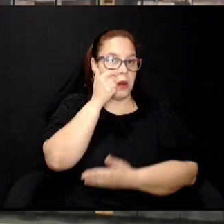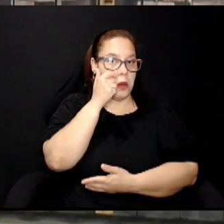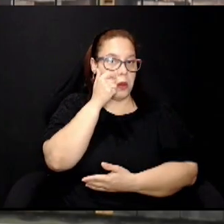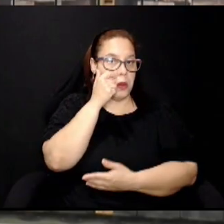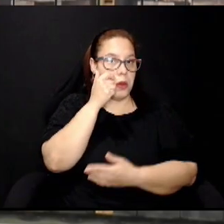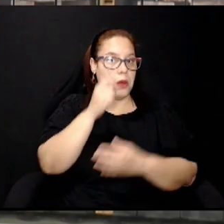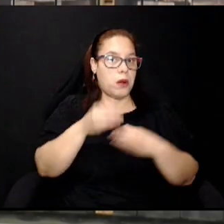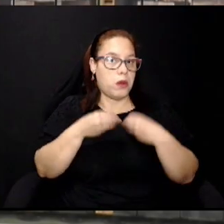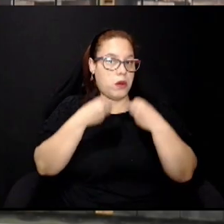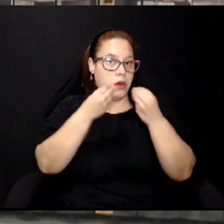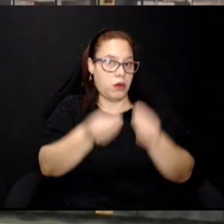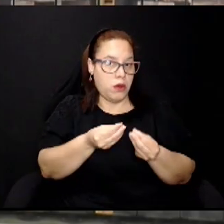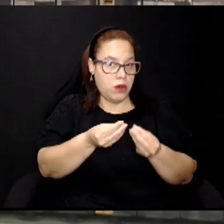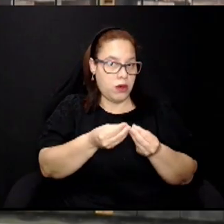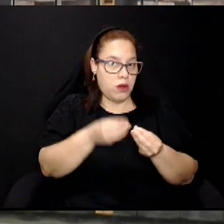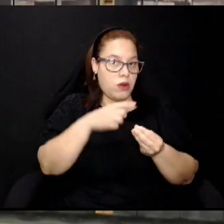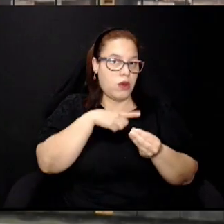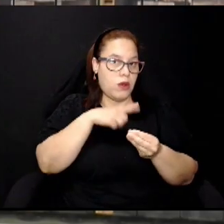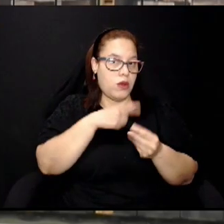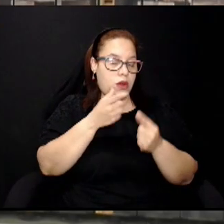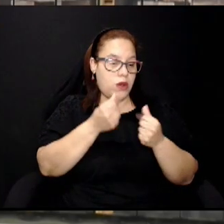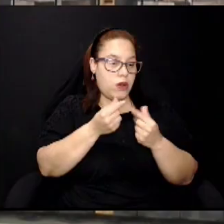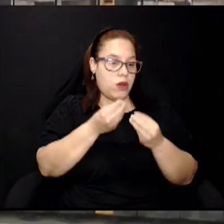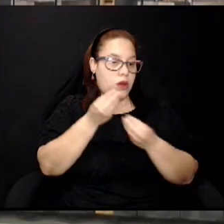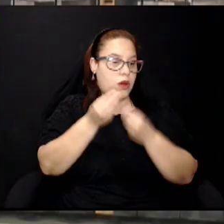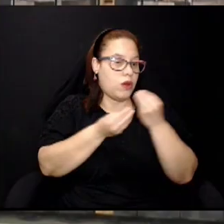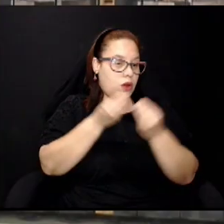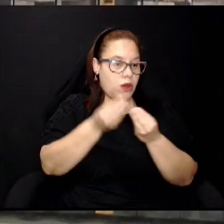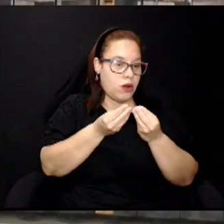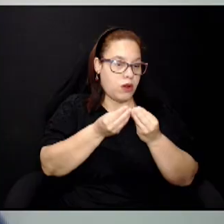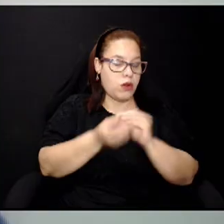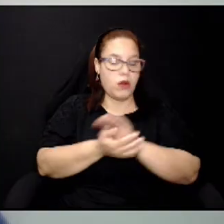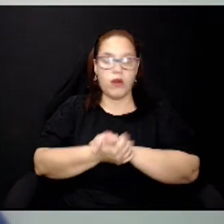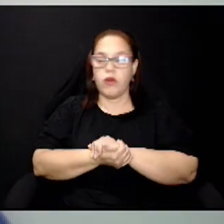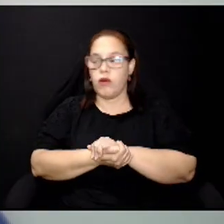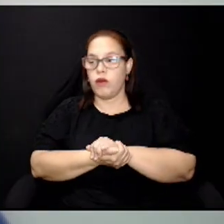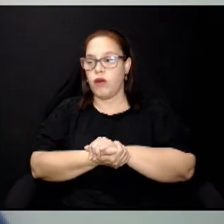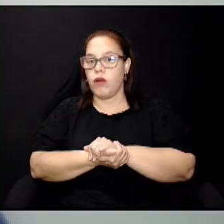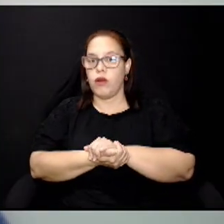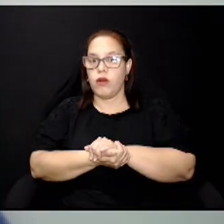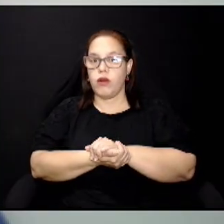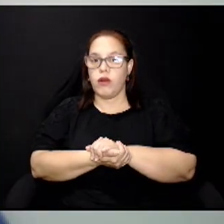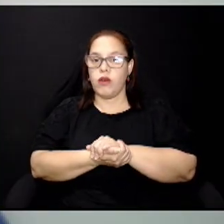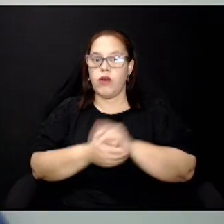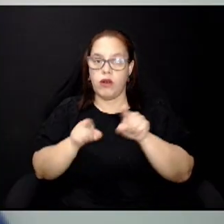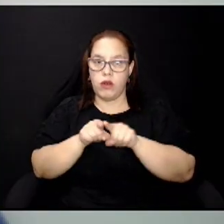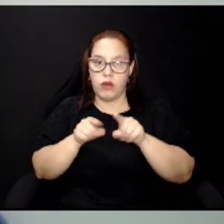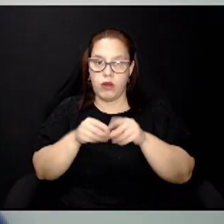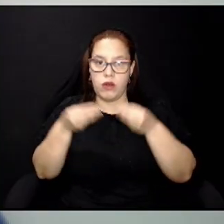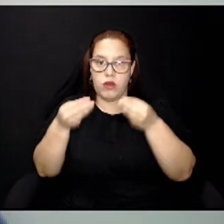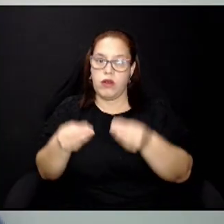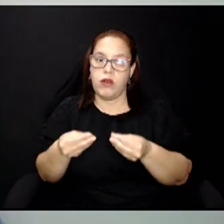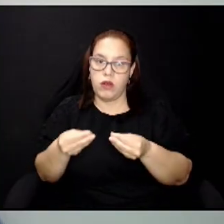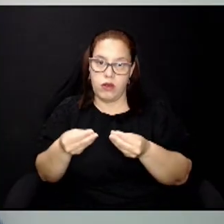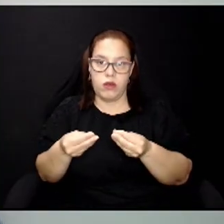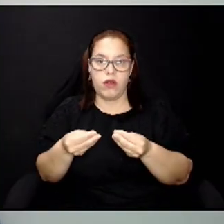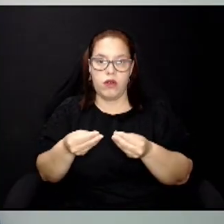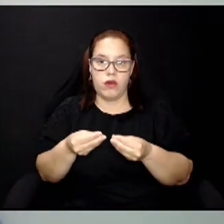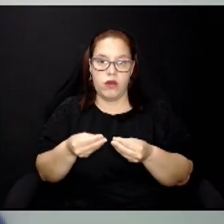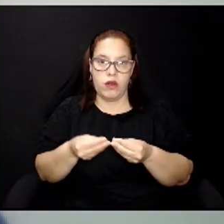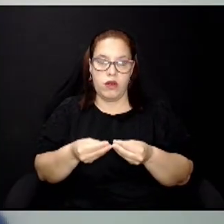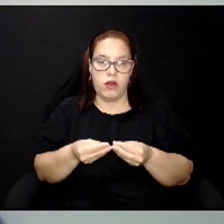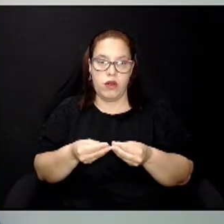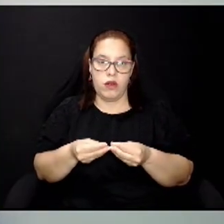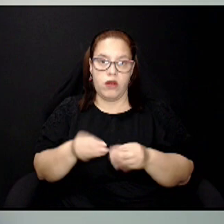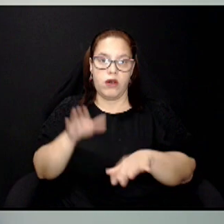disponibilizam? Tem um custo? Como é que funciona? A gente também disponibiliza e, assim, na medida em que